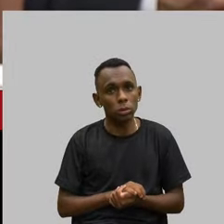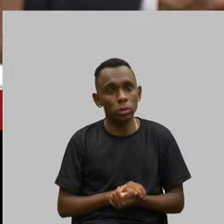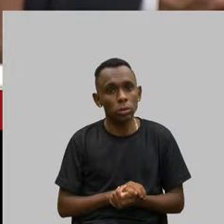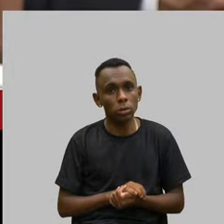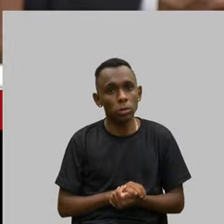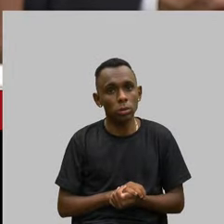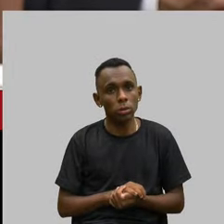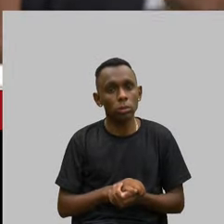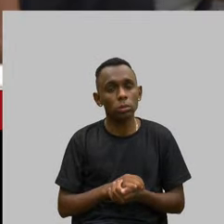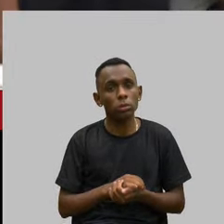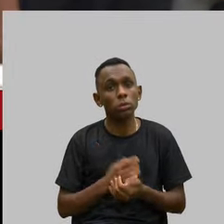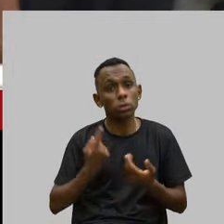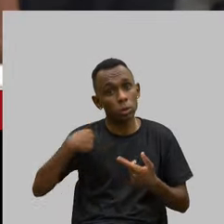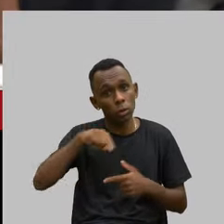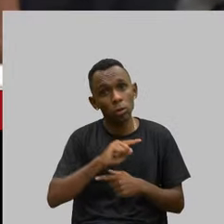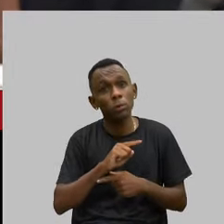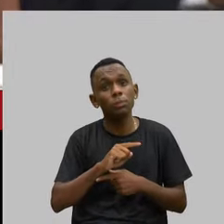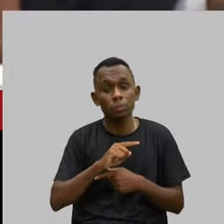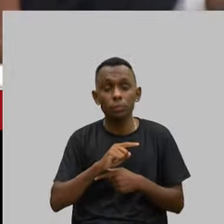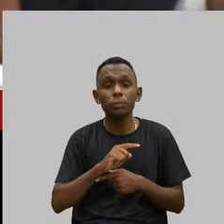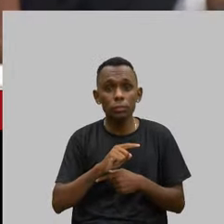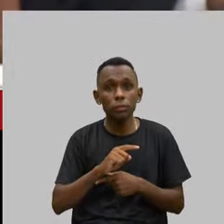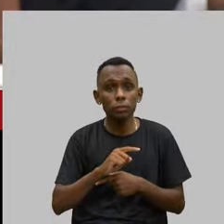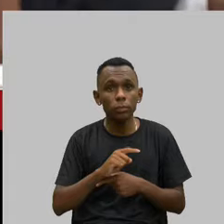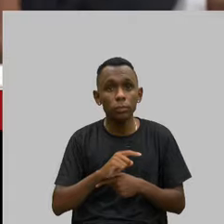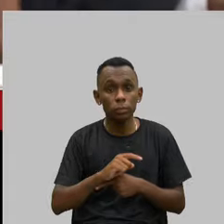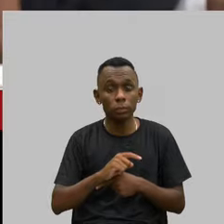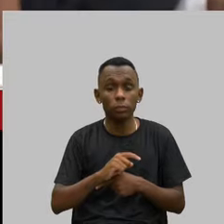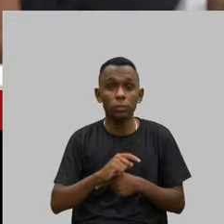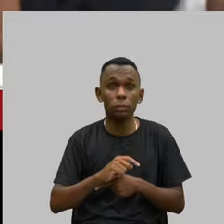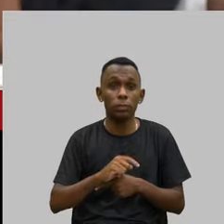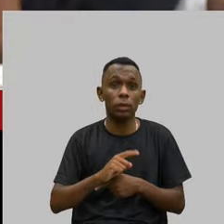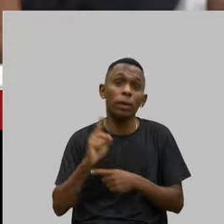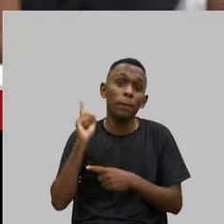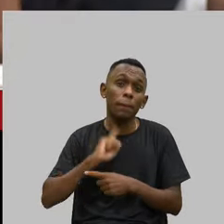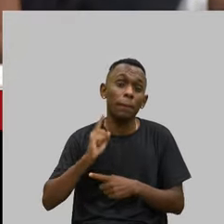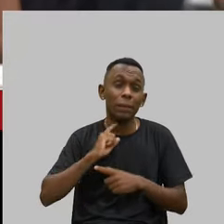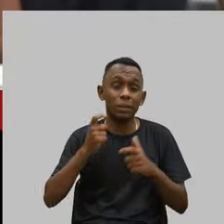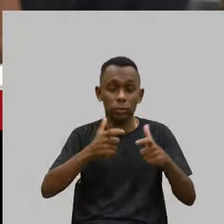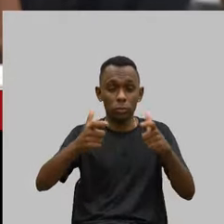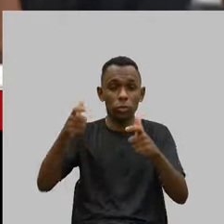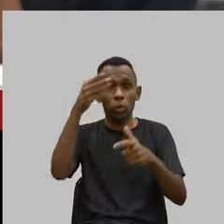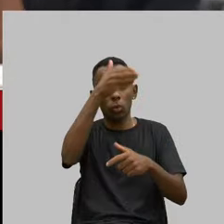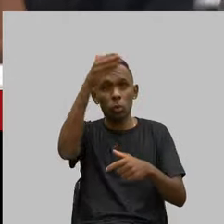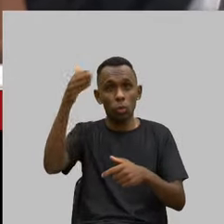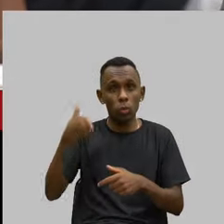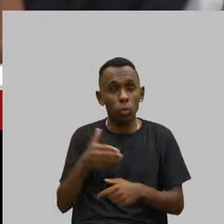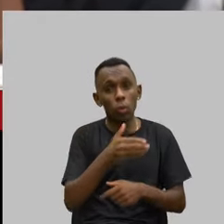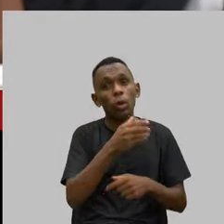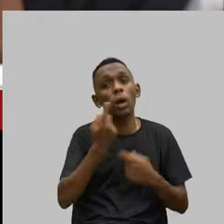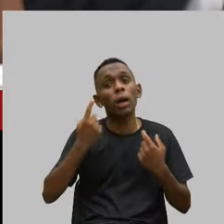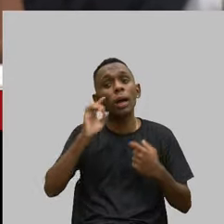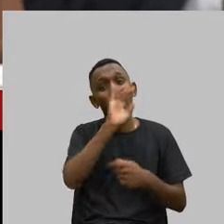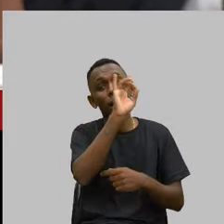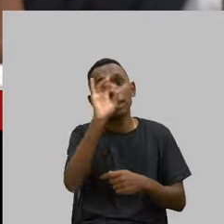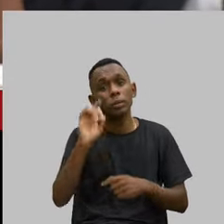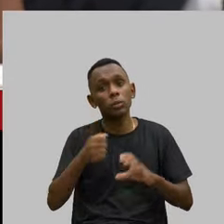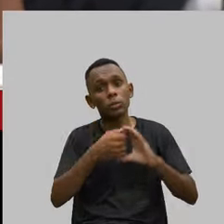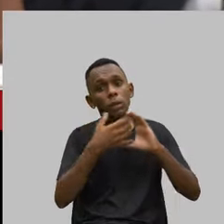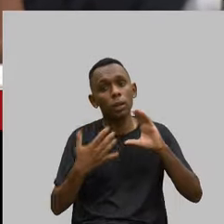Lemos bem colocou a gente tem cada né minas são muitas Cada uma com a sua necessidade que a gente precisa sempre